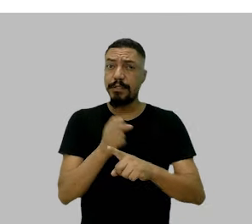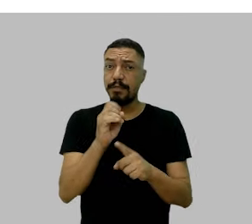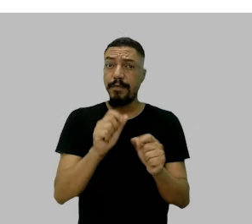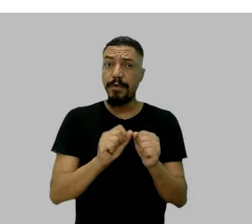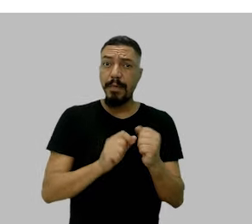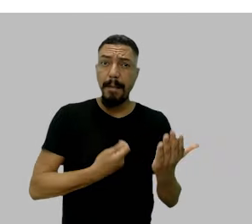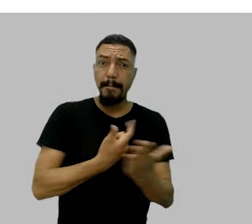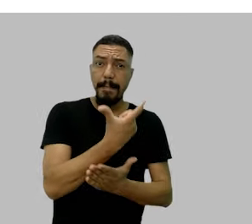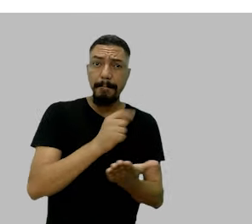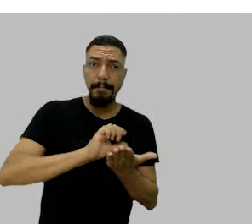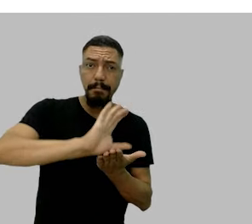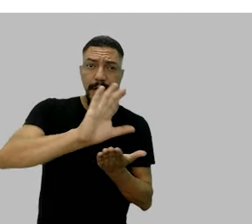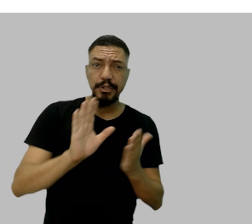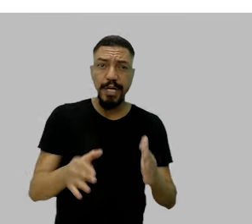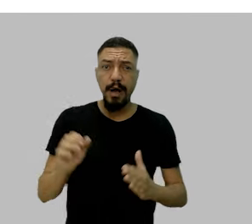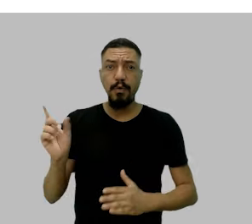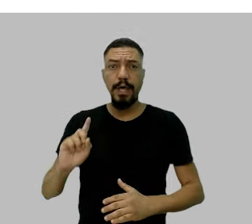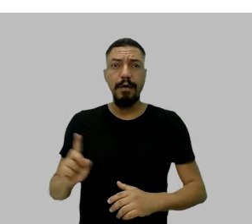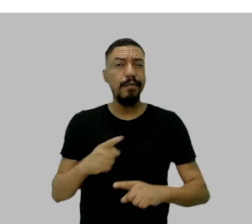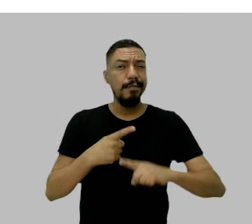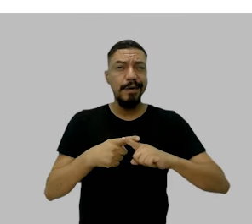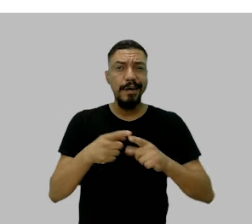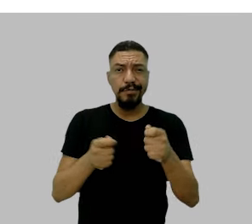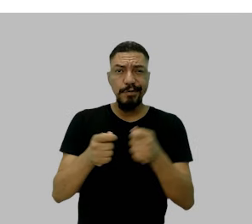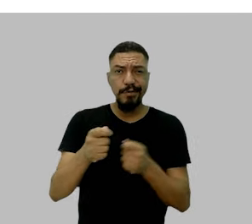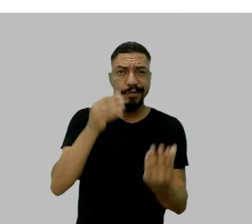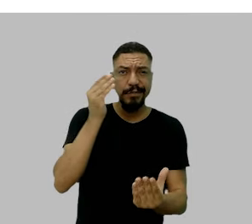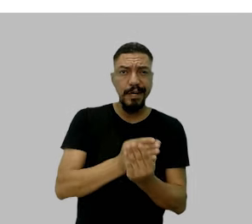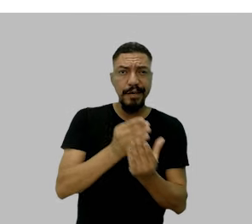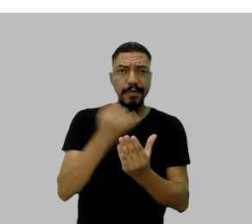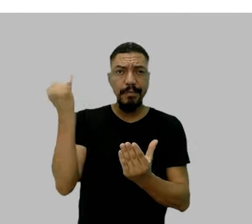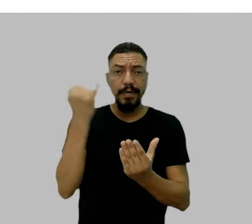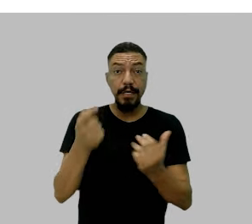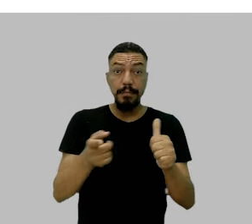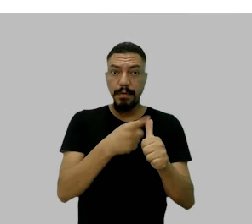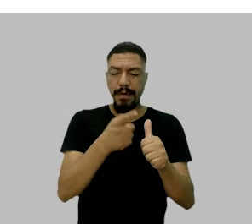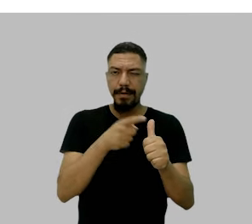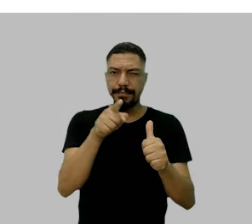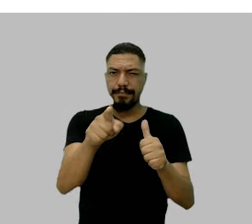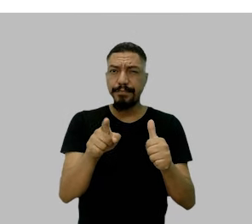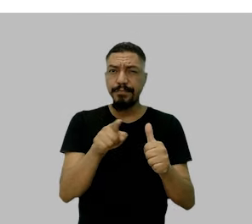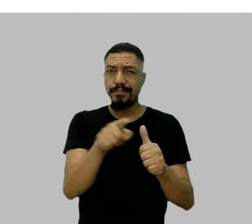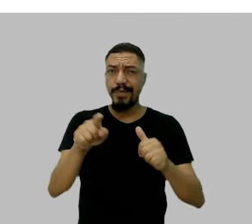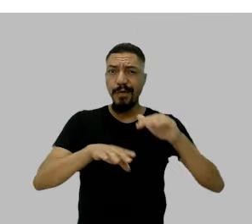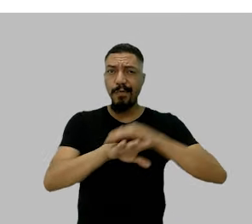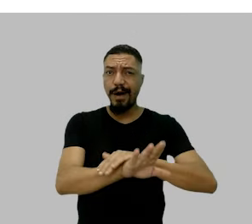fiz. Por que o controle desses arquivos é importante? Primeiro, porque isso é aquilo que vocês guardam por 10